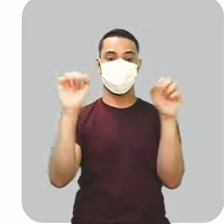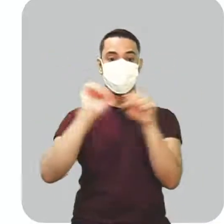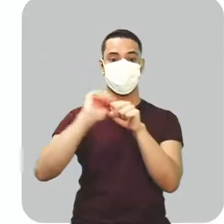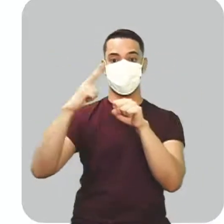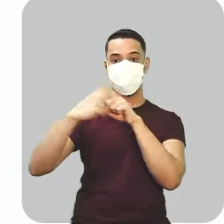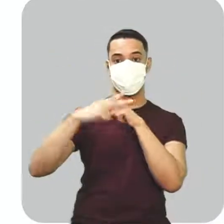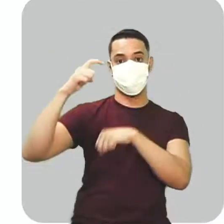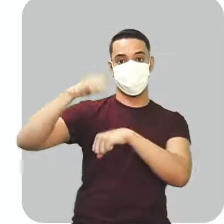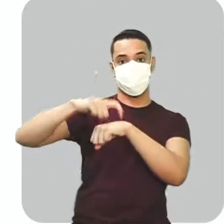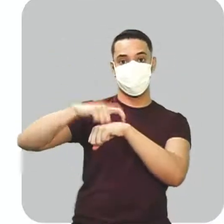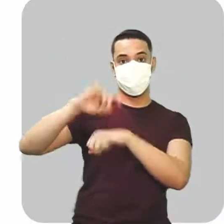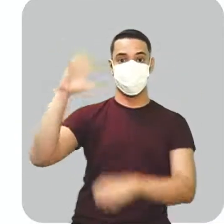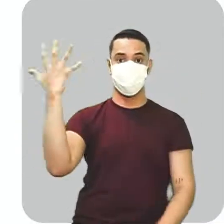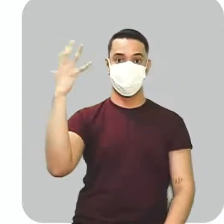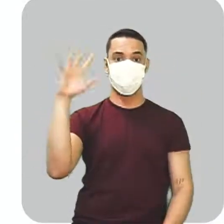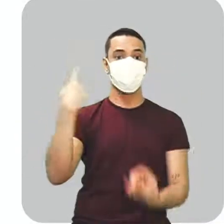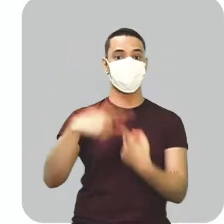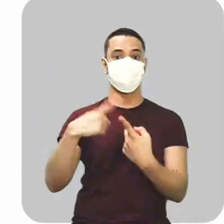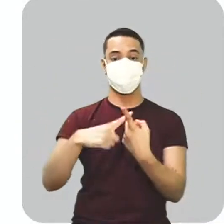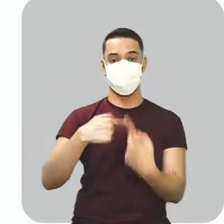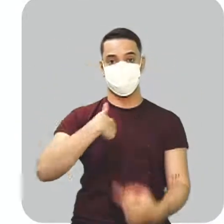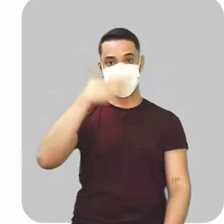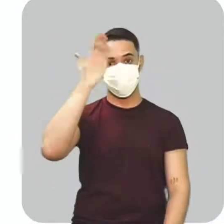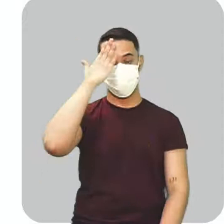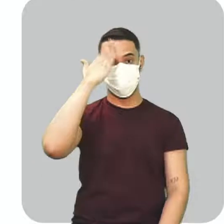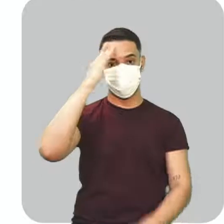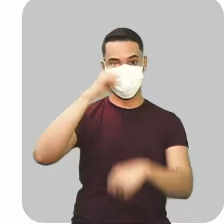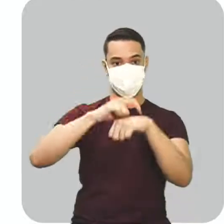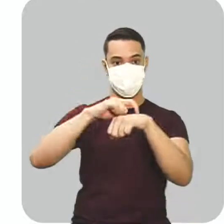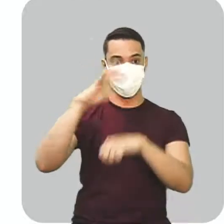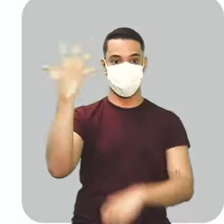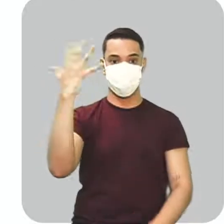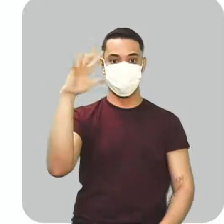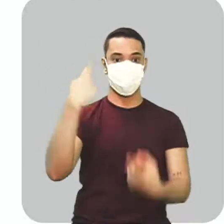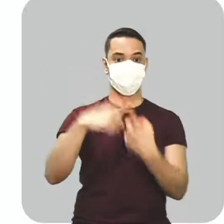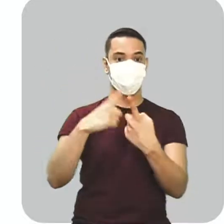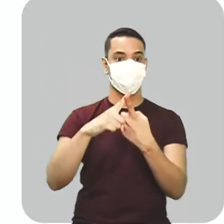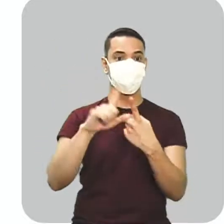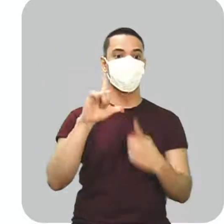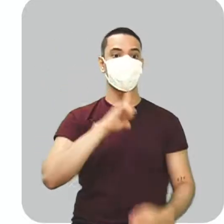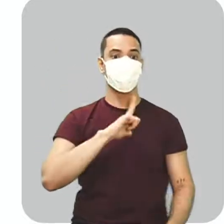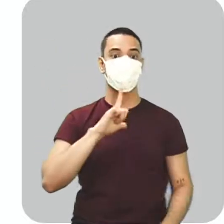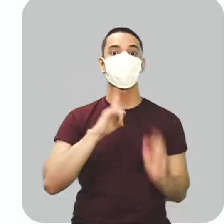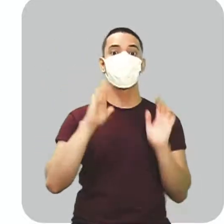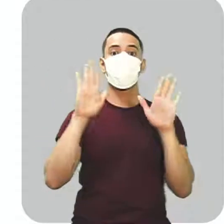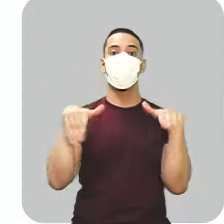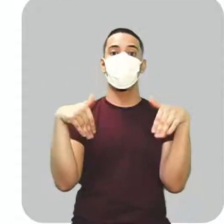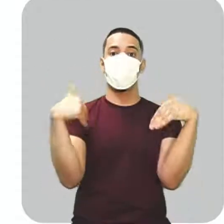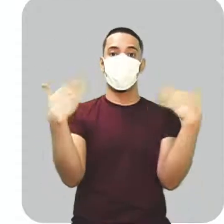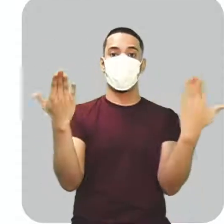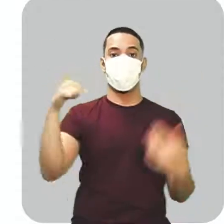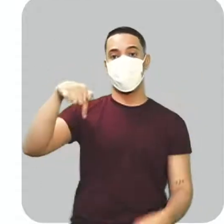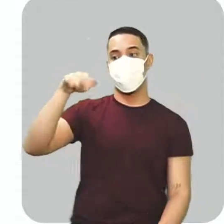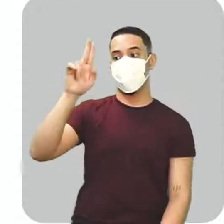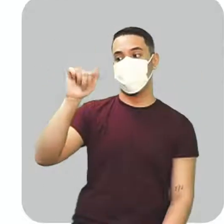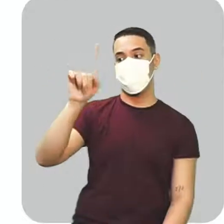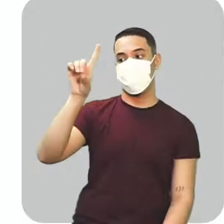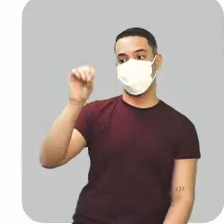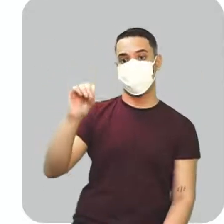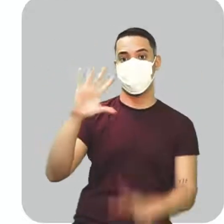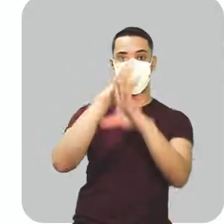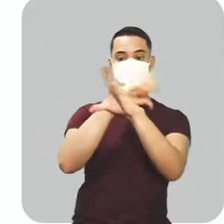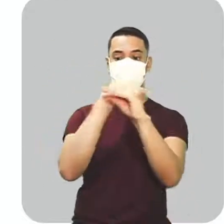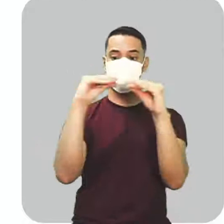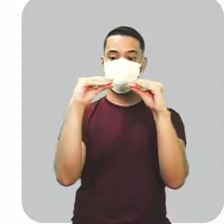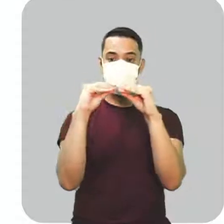adverbial temporal. Por que eu sei que ela é temporal? Olha lá, o elemento coesivo. Ó. Quando a conjunção, né? Eu falo